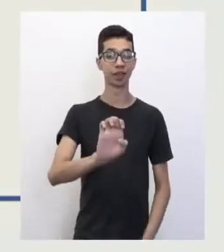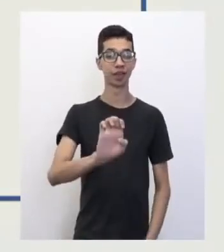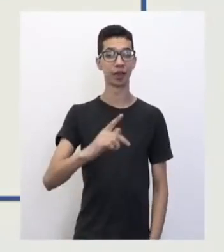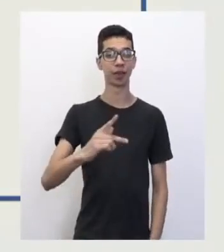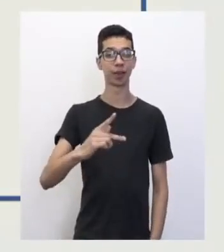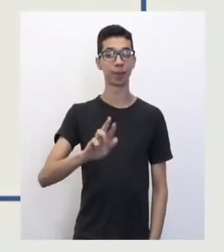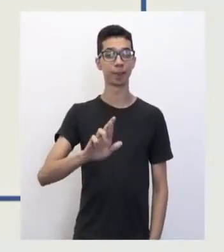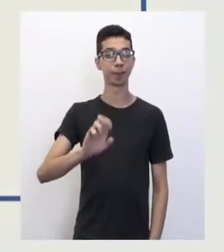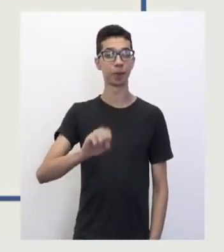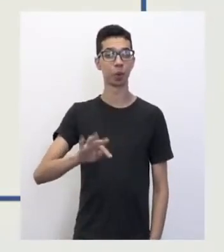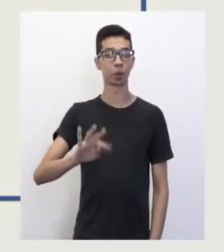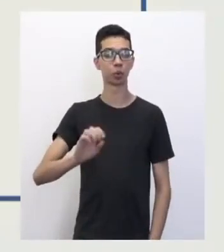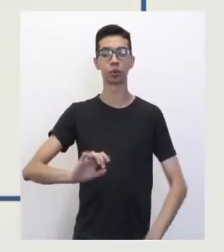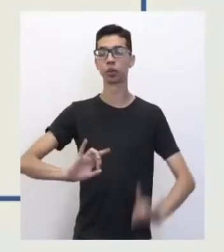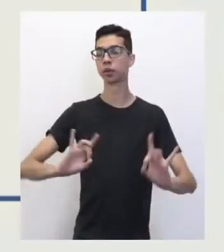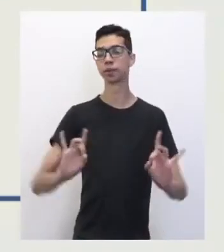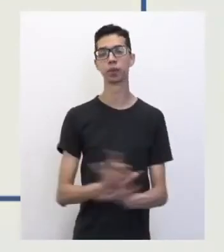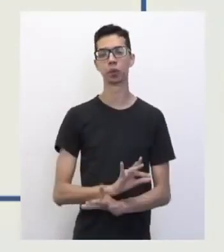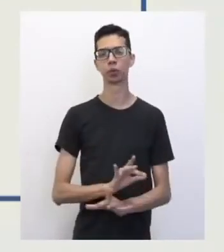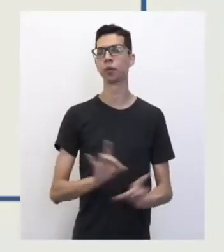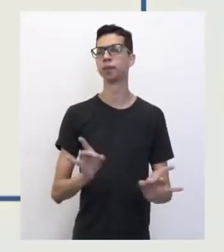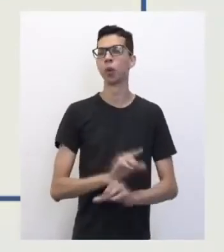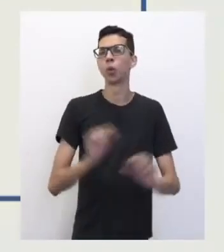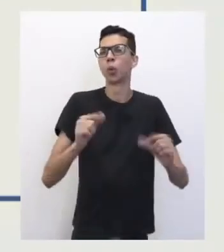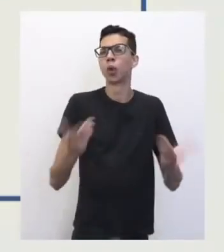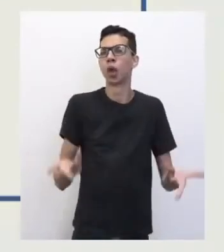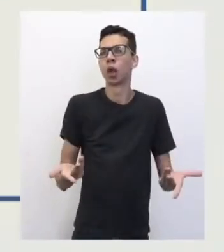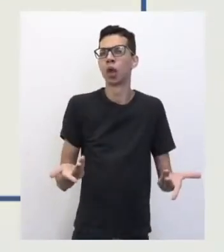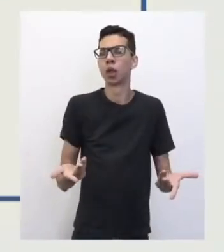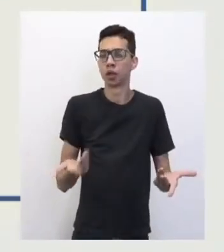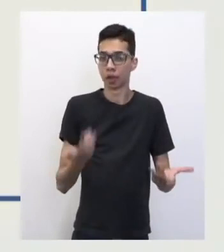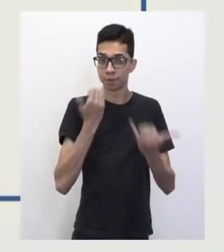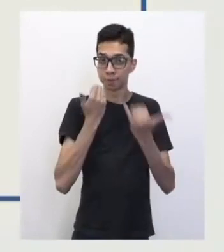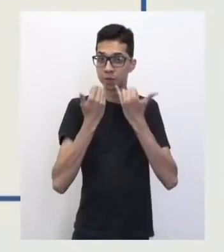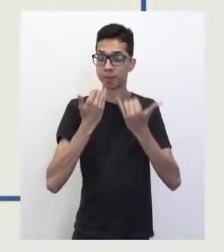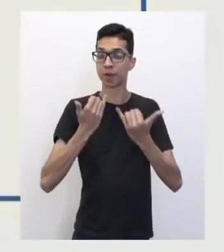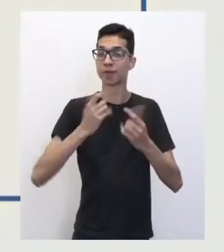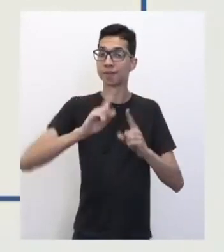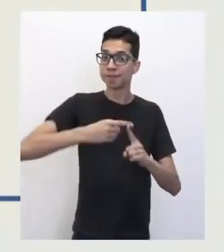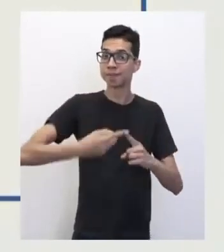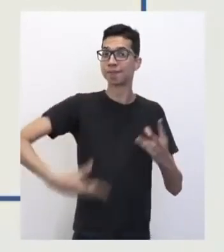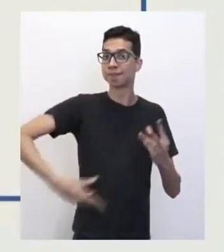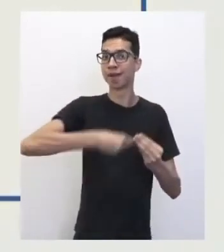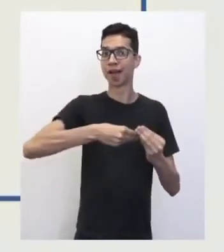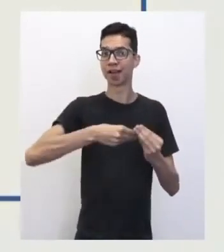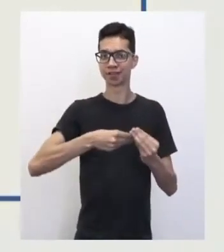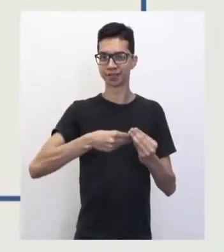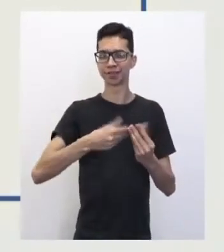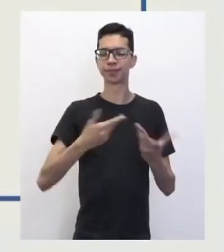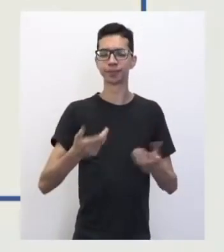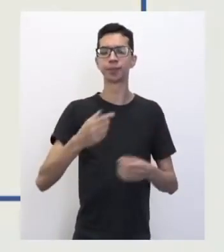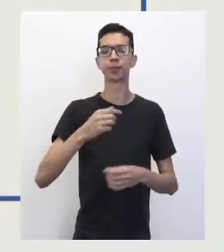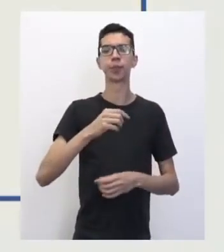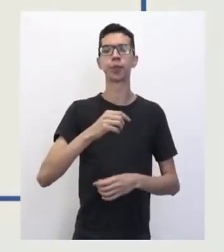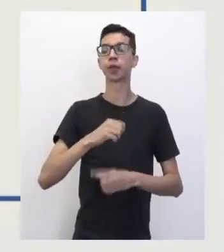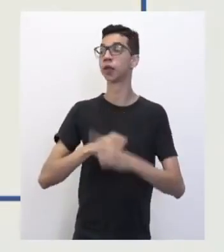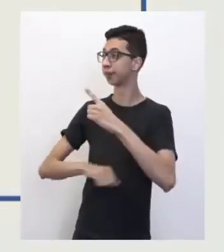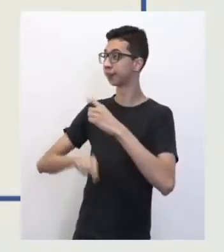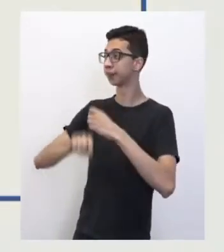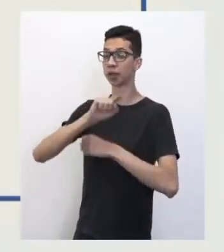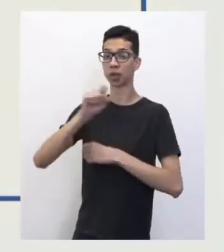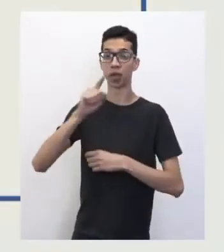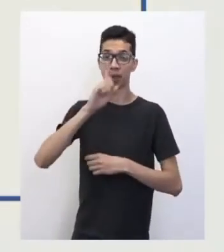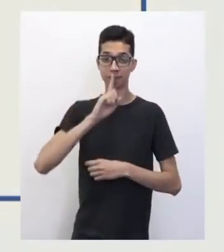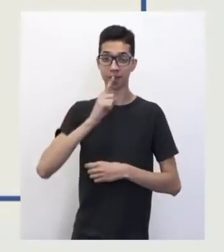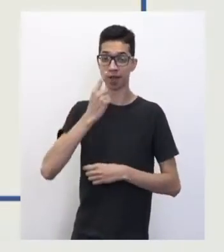uma informação, né? Pronto o quê? Então, ele tanto está dando a ideia pra gente de que é algo muito